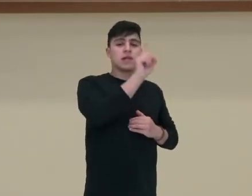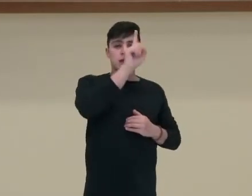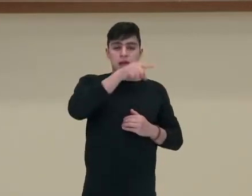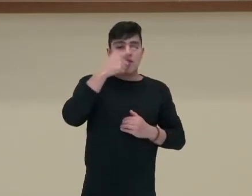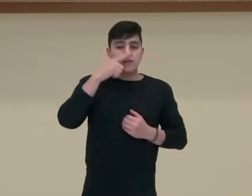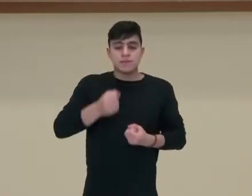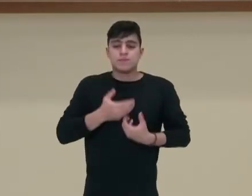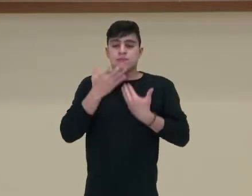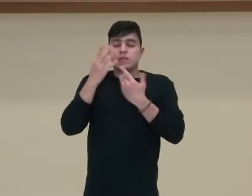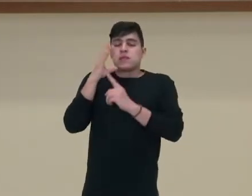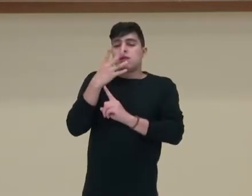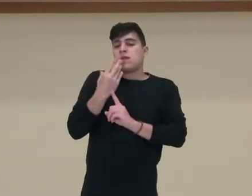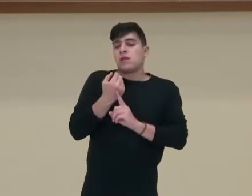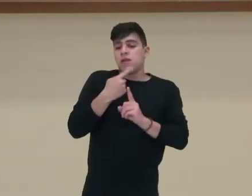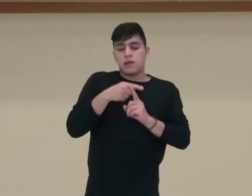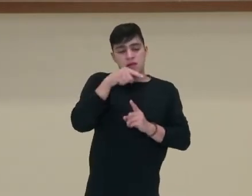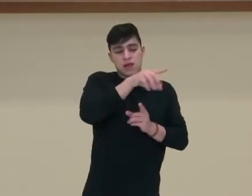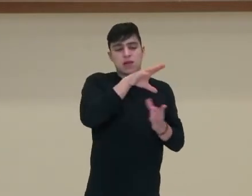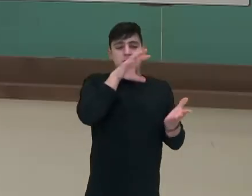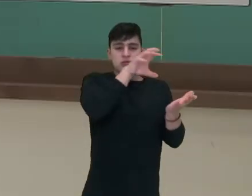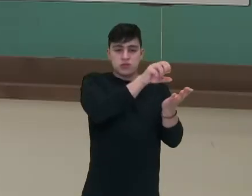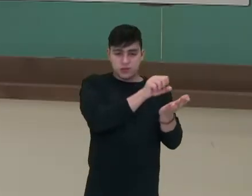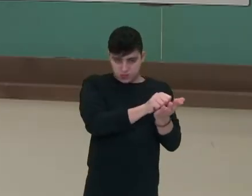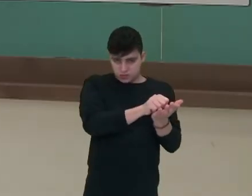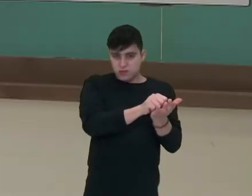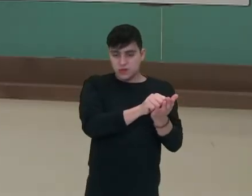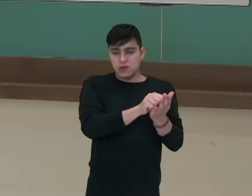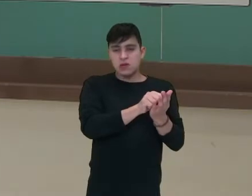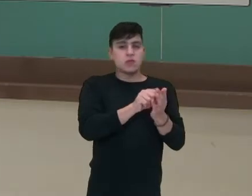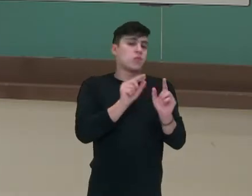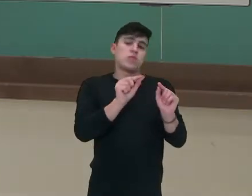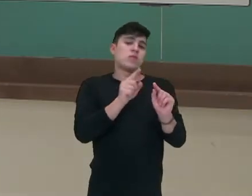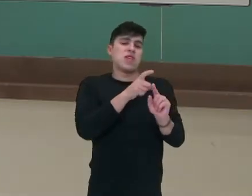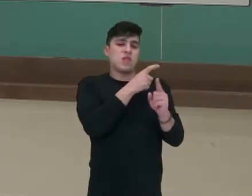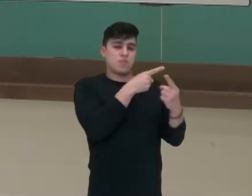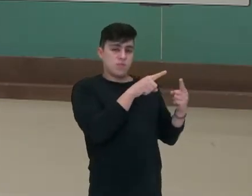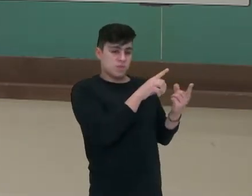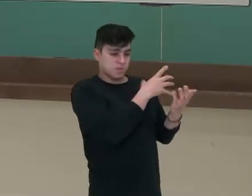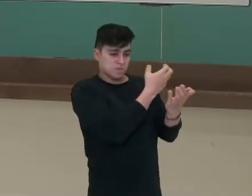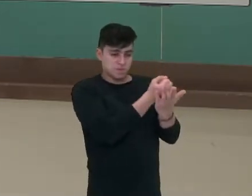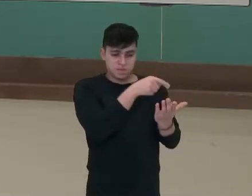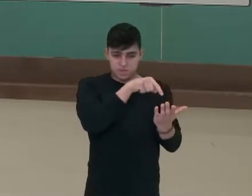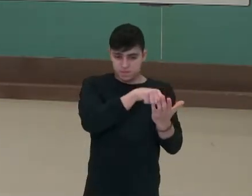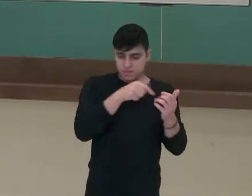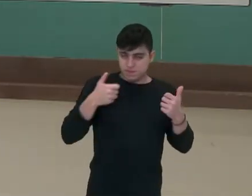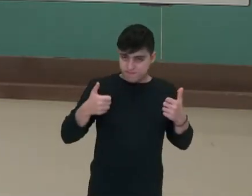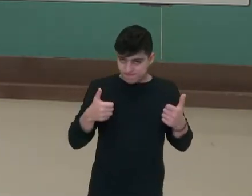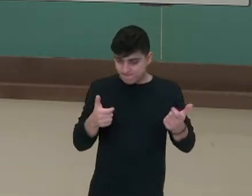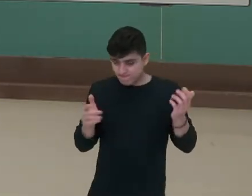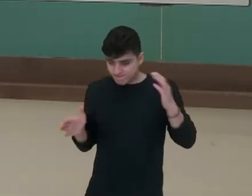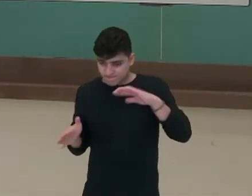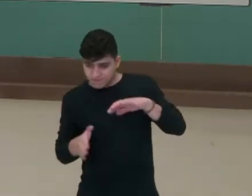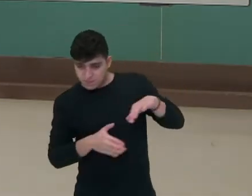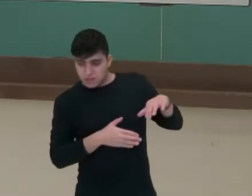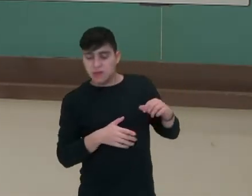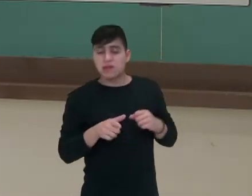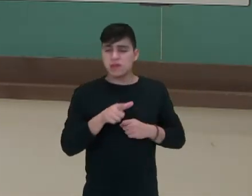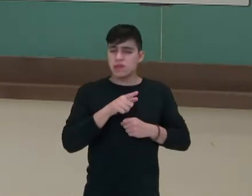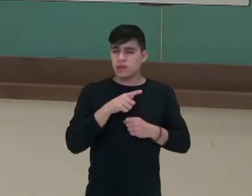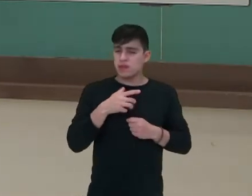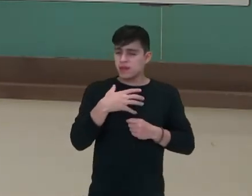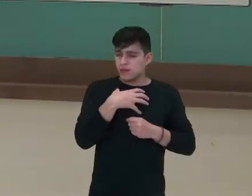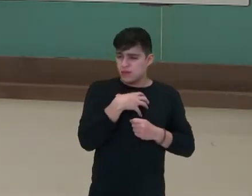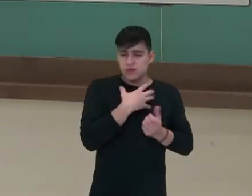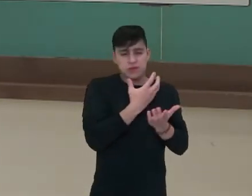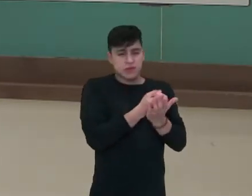apresentação artística, porque vai estar ali o registro dessa música. Então, é muito importante, né? E tem formas diferentes de